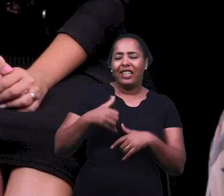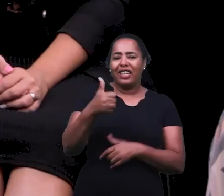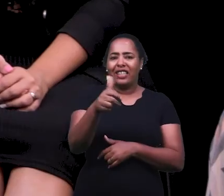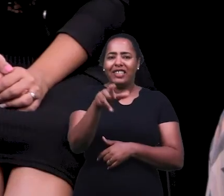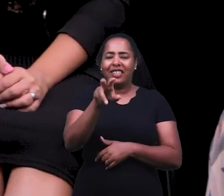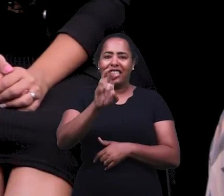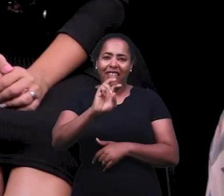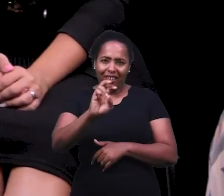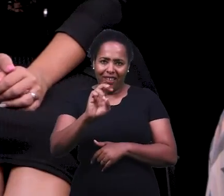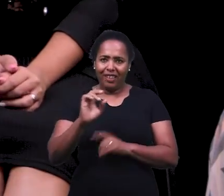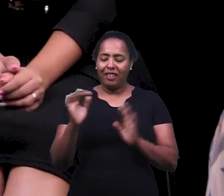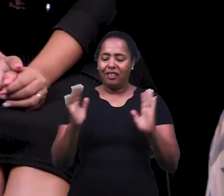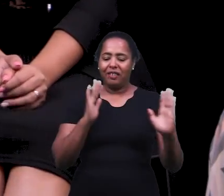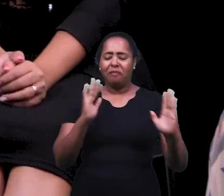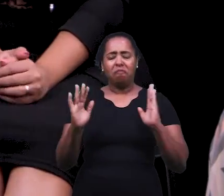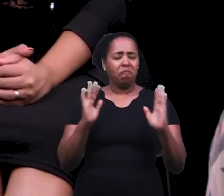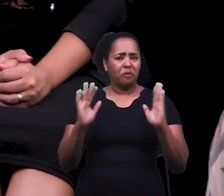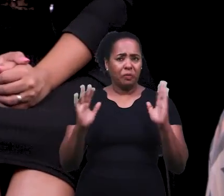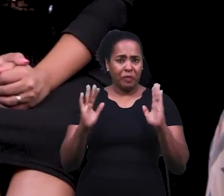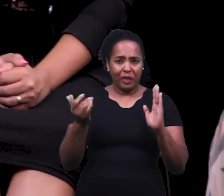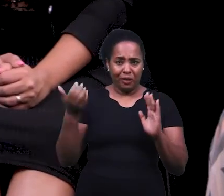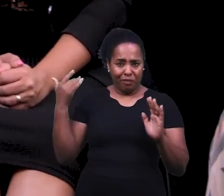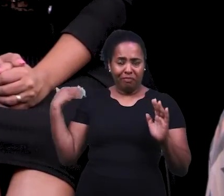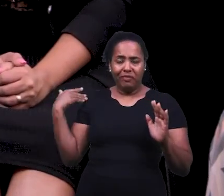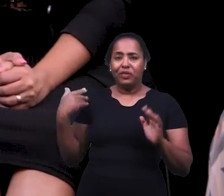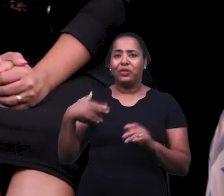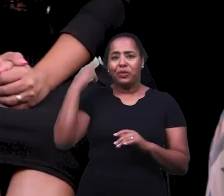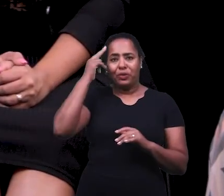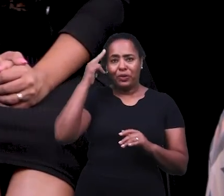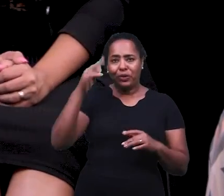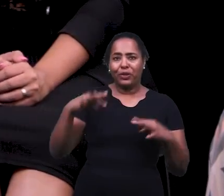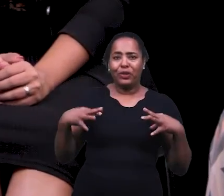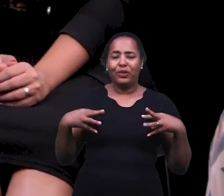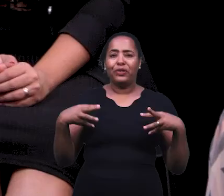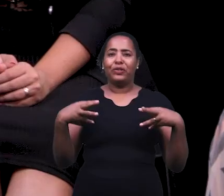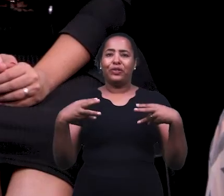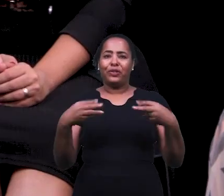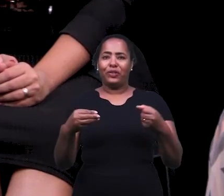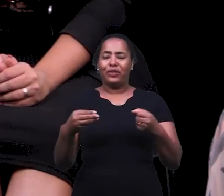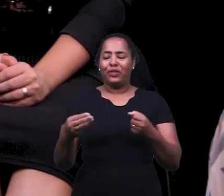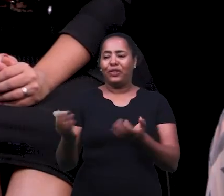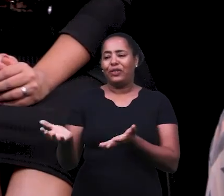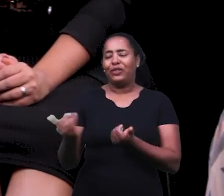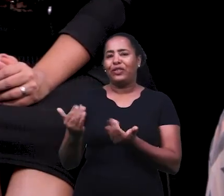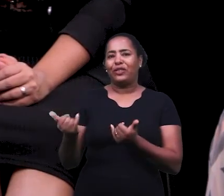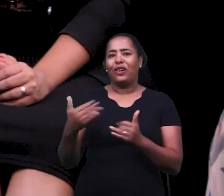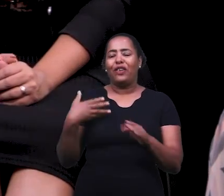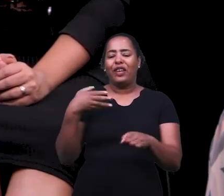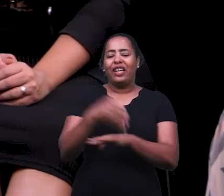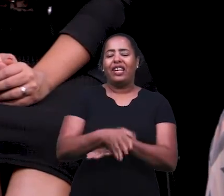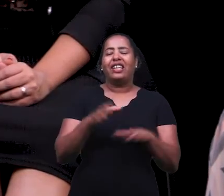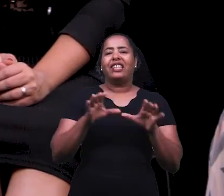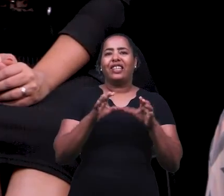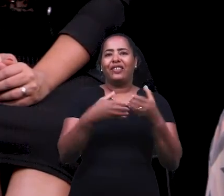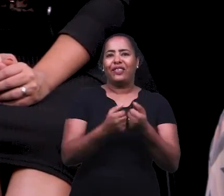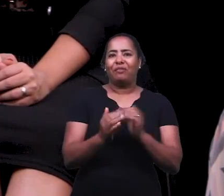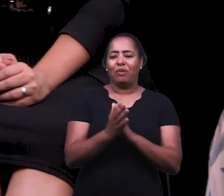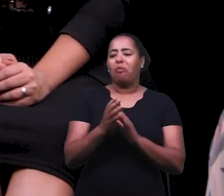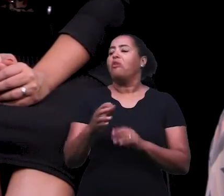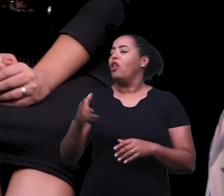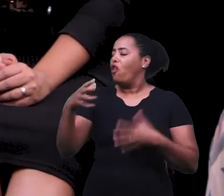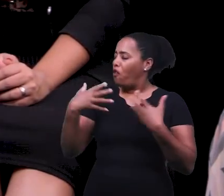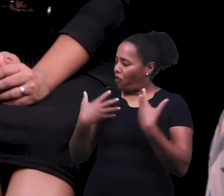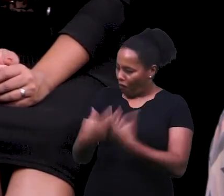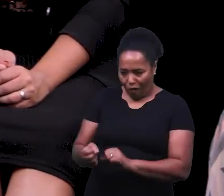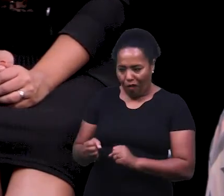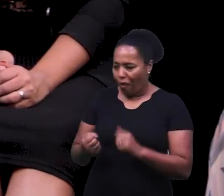sempre trabalhei com 15 anos, na época, né? Era o sonho de todo o